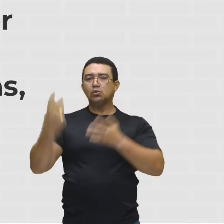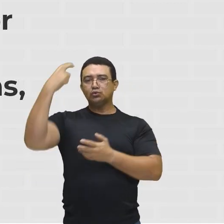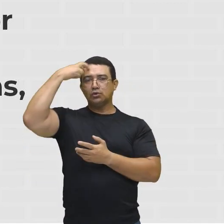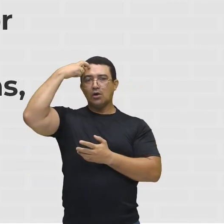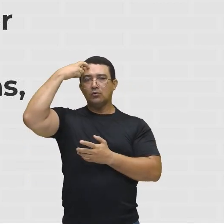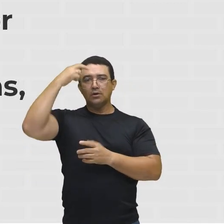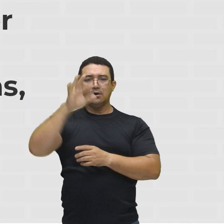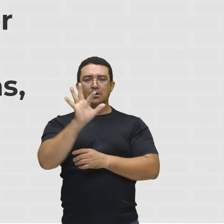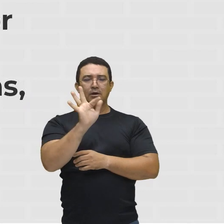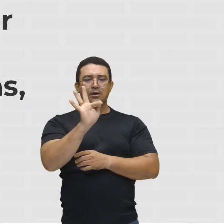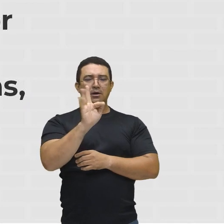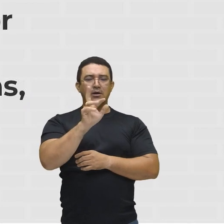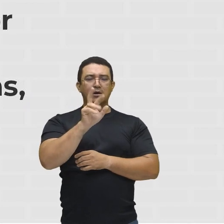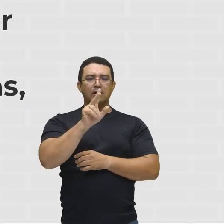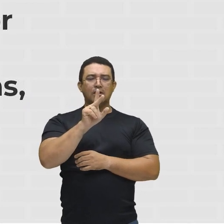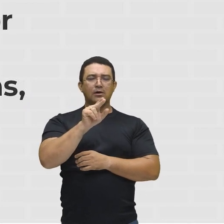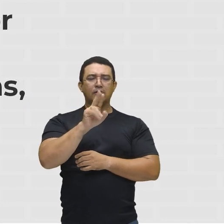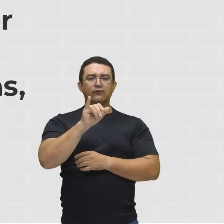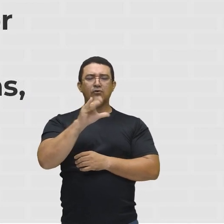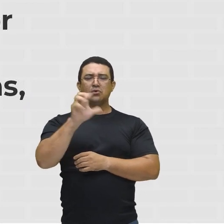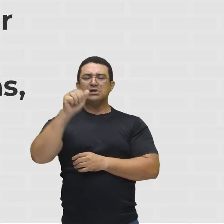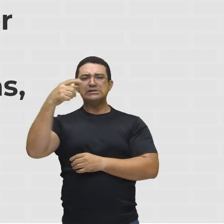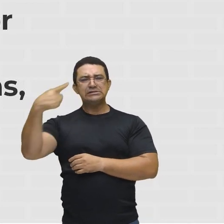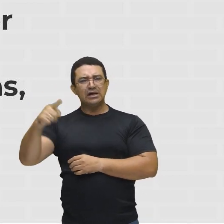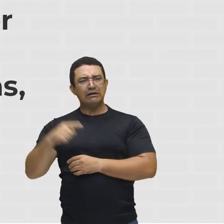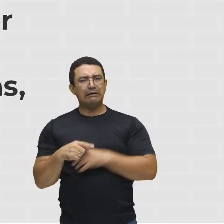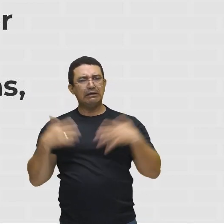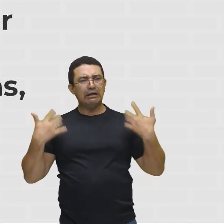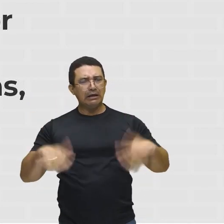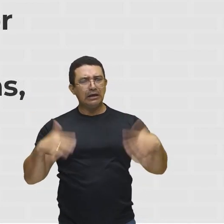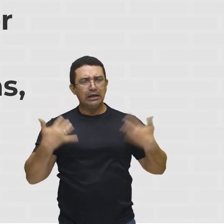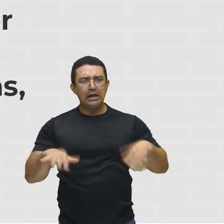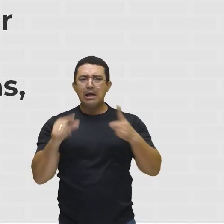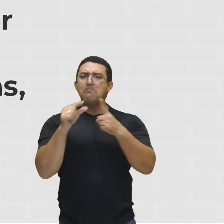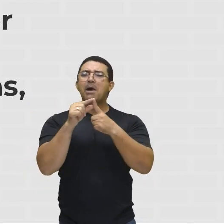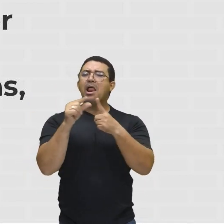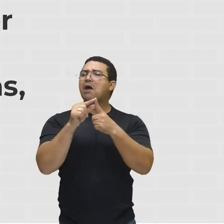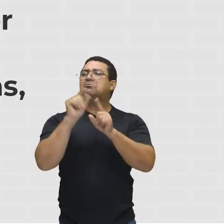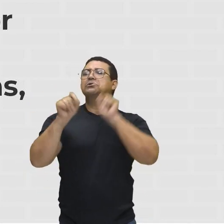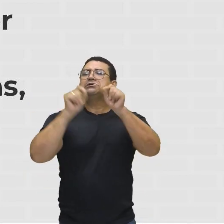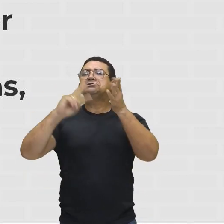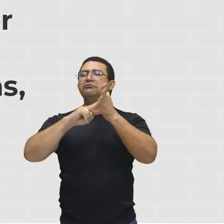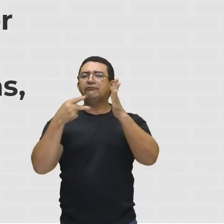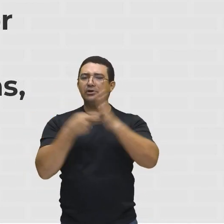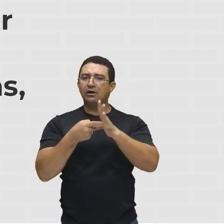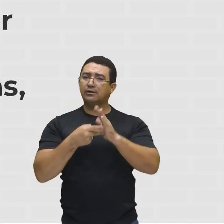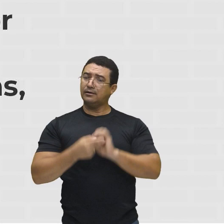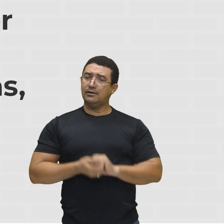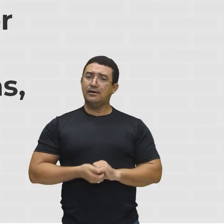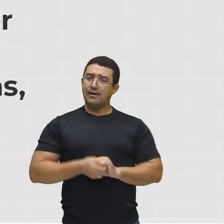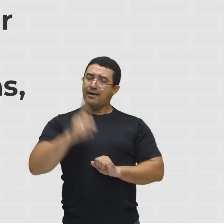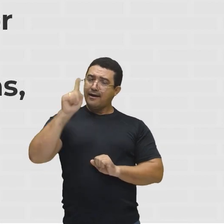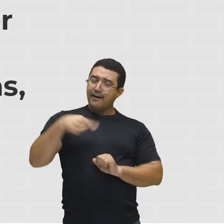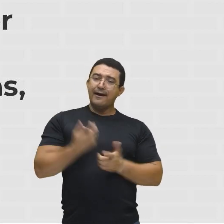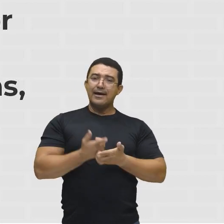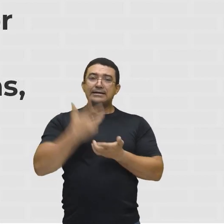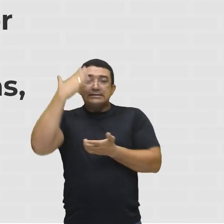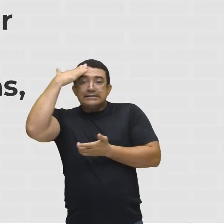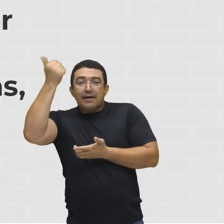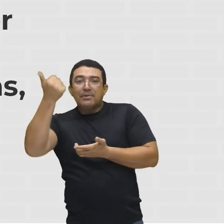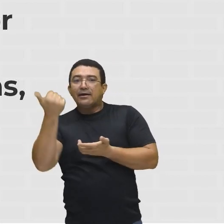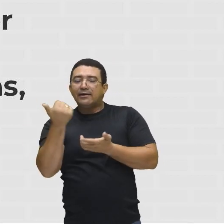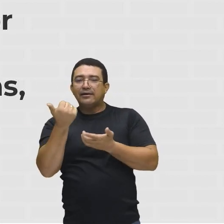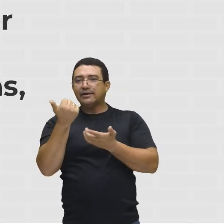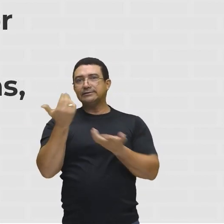fruição. Nossa, o que será a fruição? Fruir, né? Fruir dentro da arte, a fruição na arte,